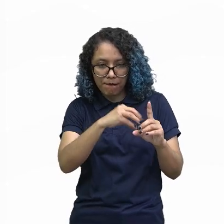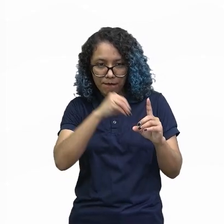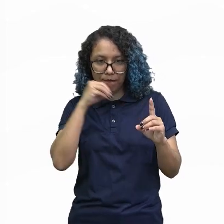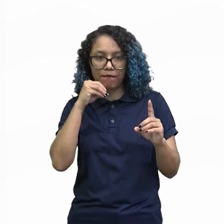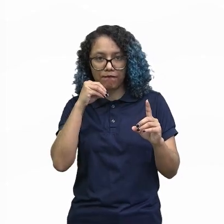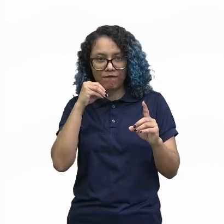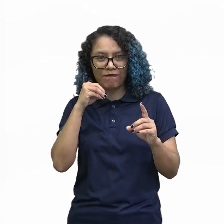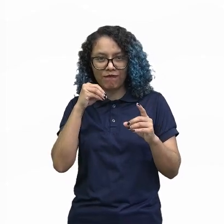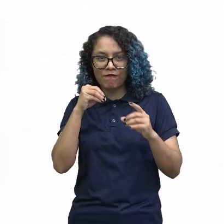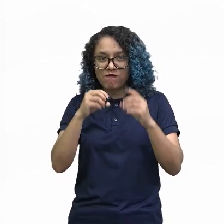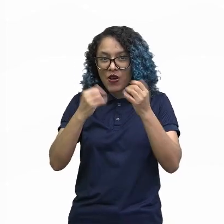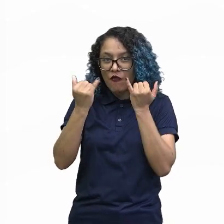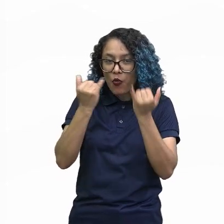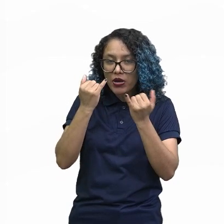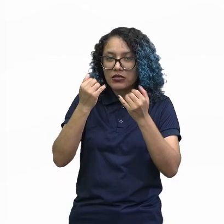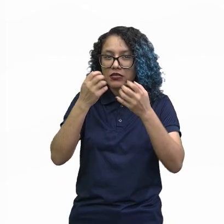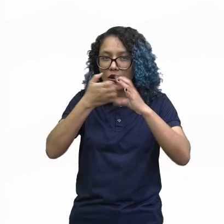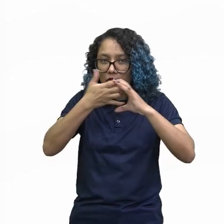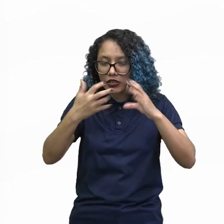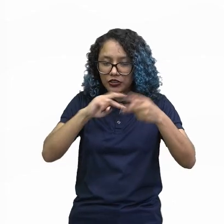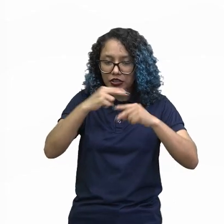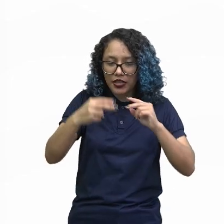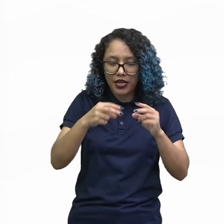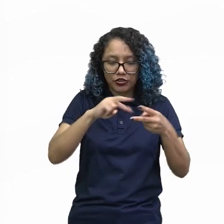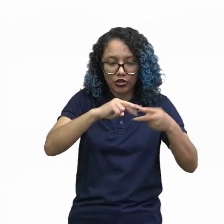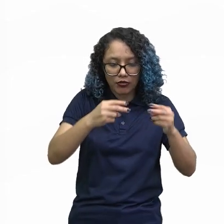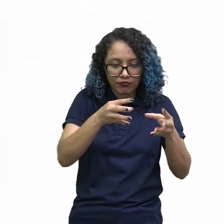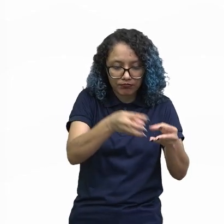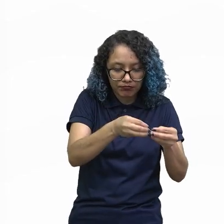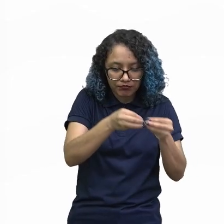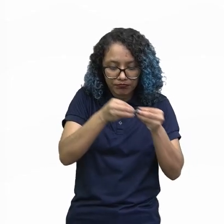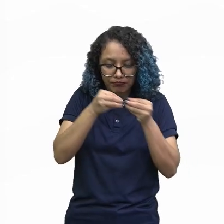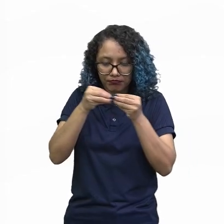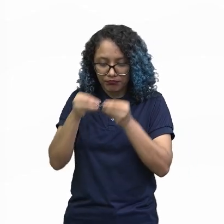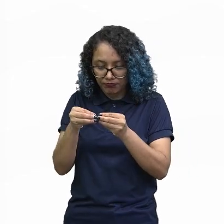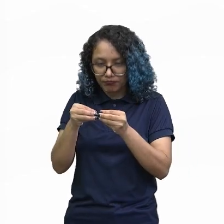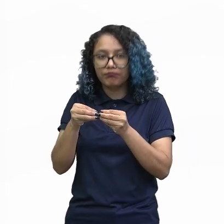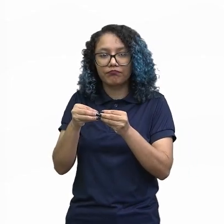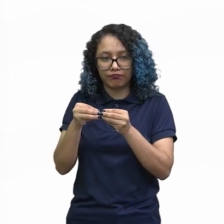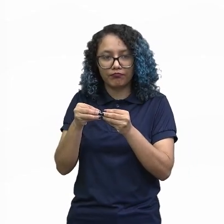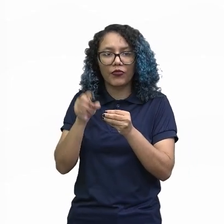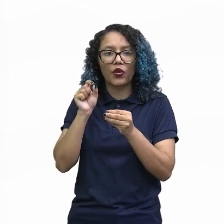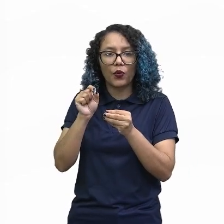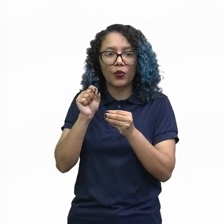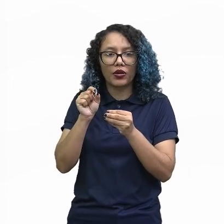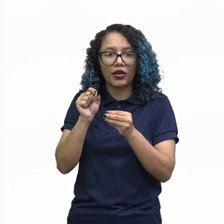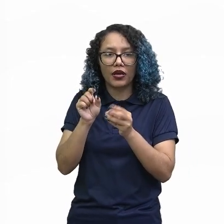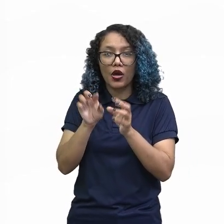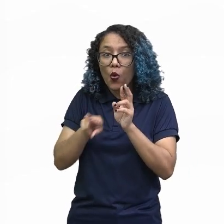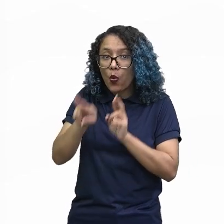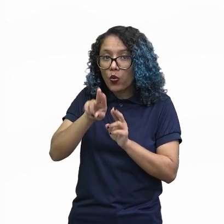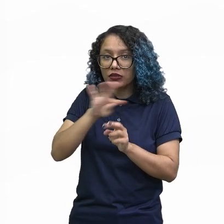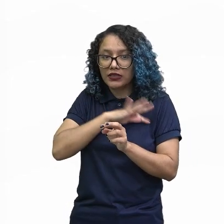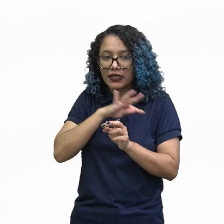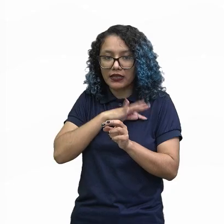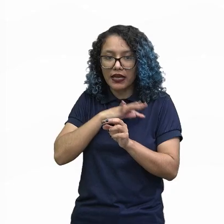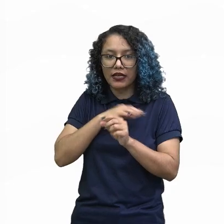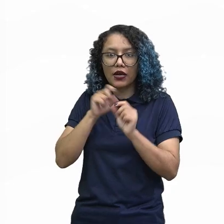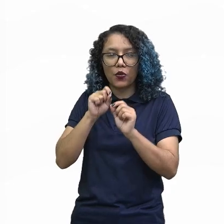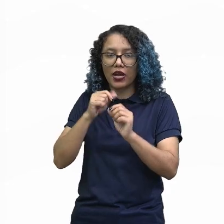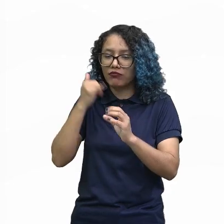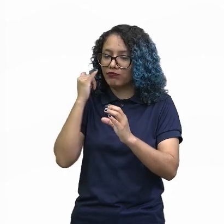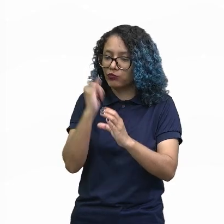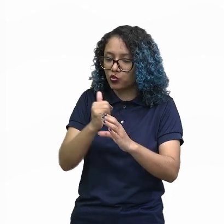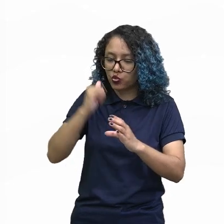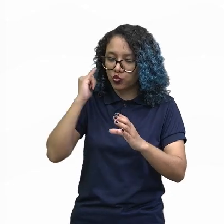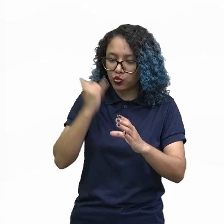genética, o seu DNA, certo? E aí foi extraída desse núcleo. Depois a gente tem técnicas de eletrofusão, que é uma descarga